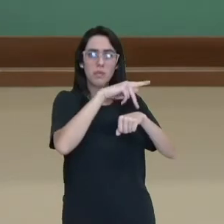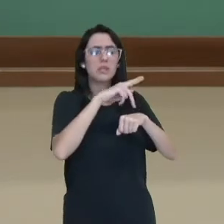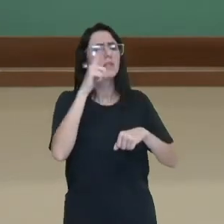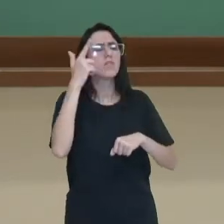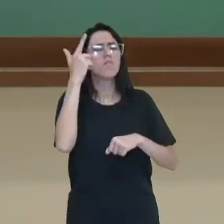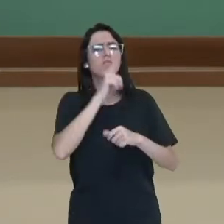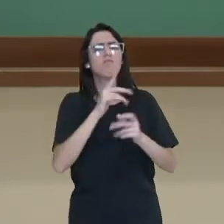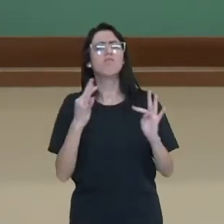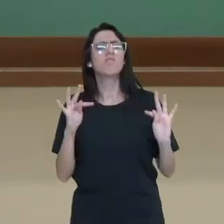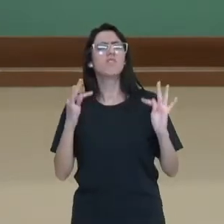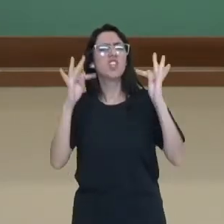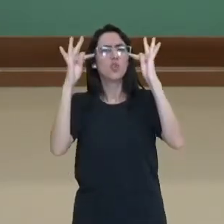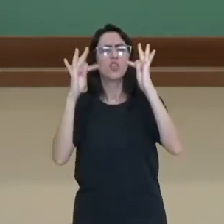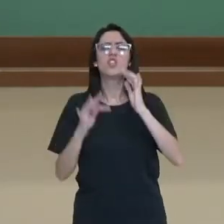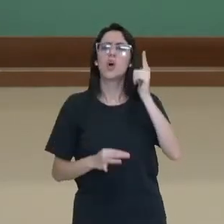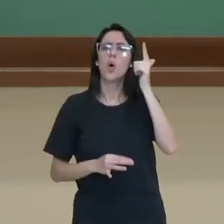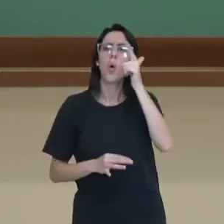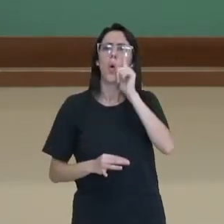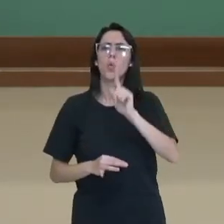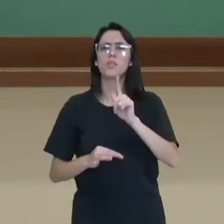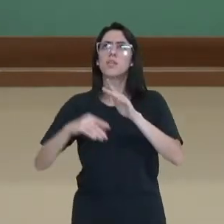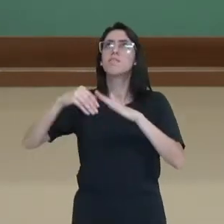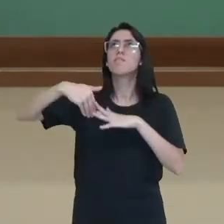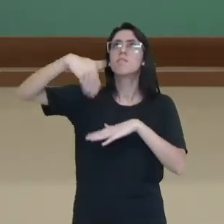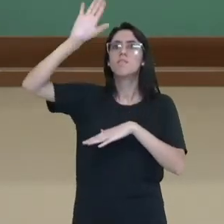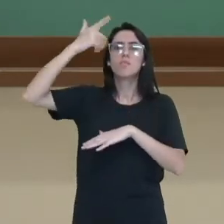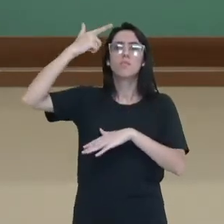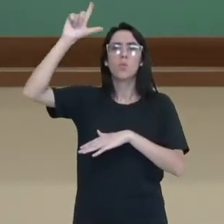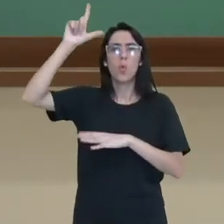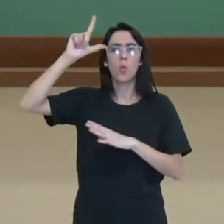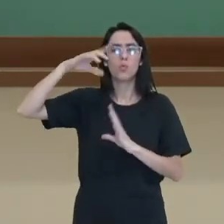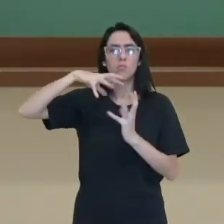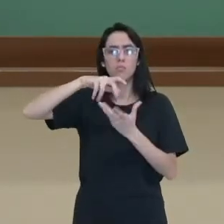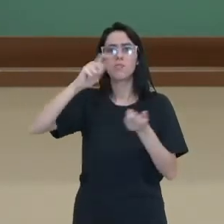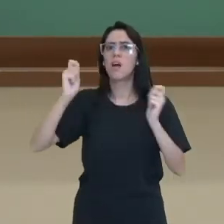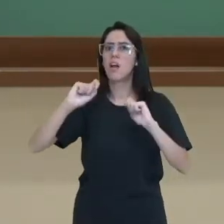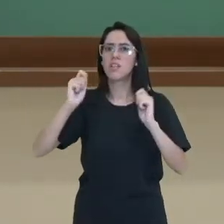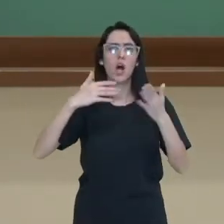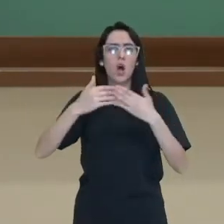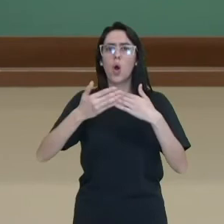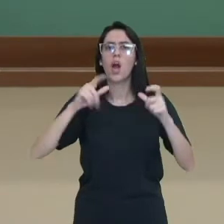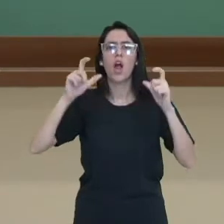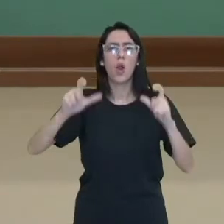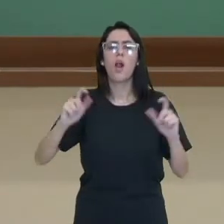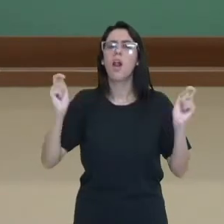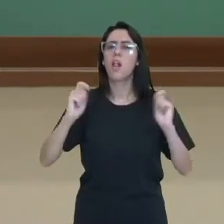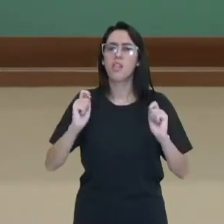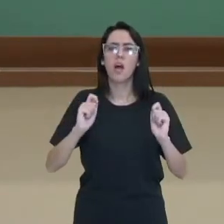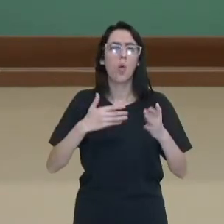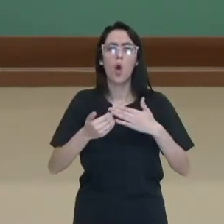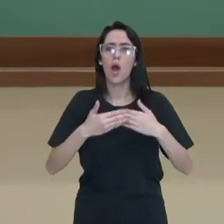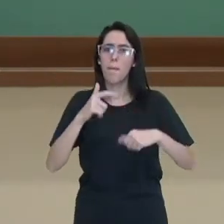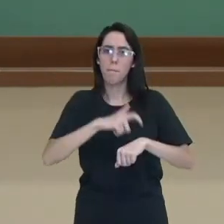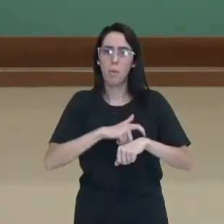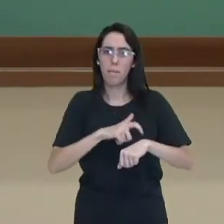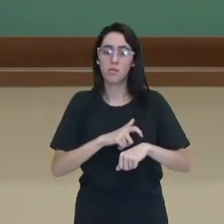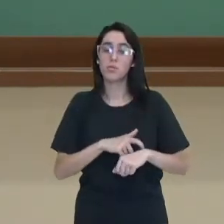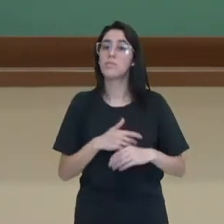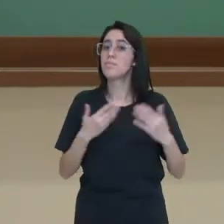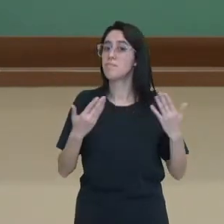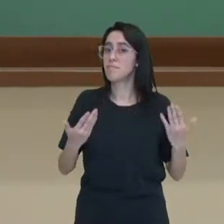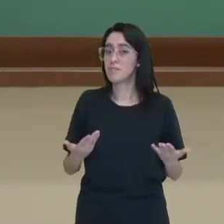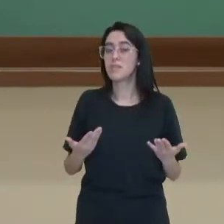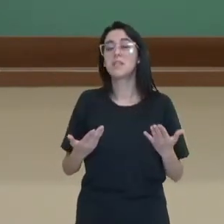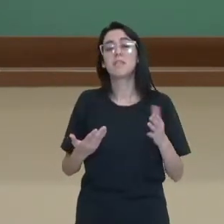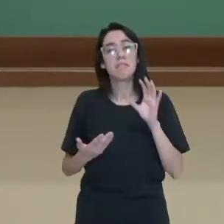uma ogiva nuclear, se quisesse, para o espaço e soltar em cima de qualquer lugar no mundo a qualquer momento. Por esse motivo que a